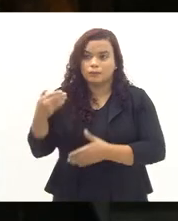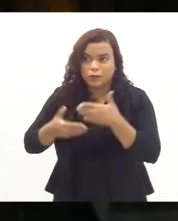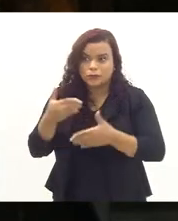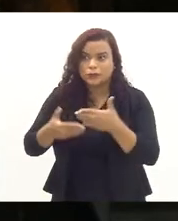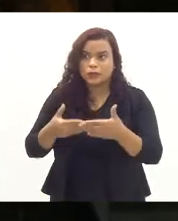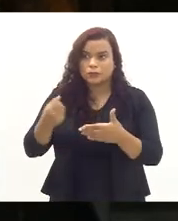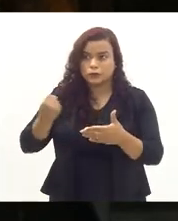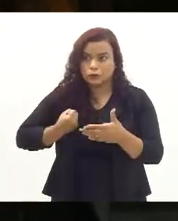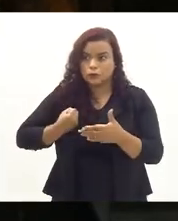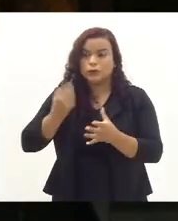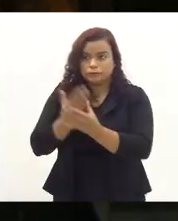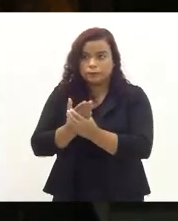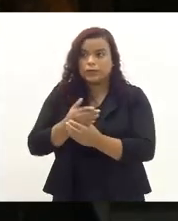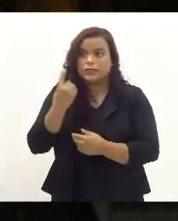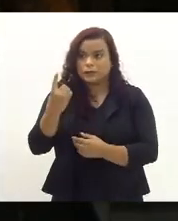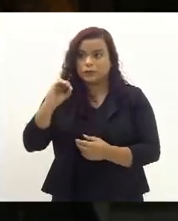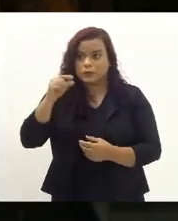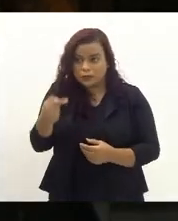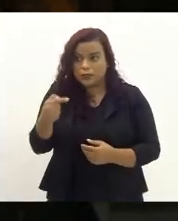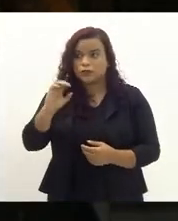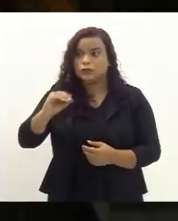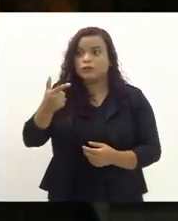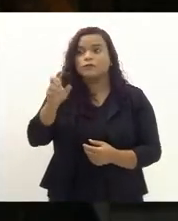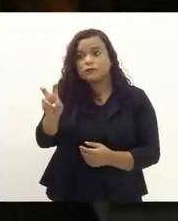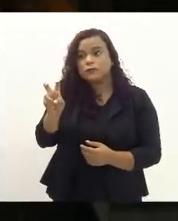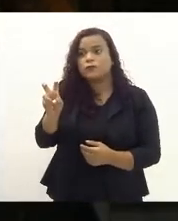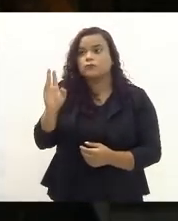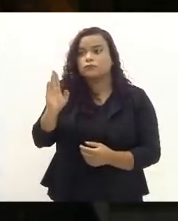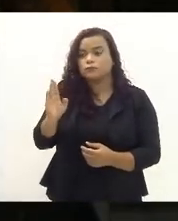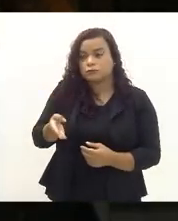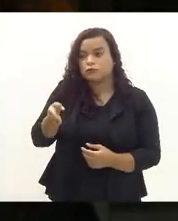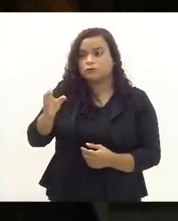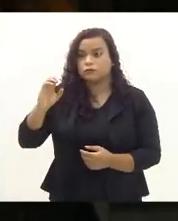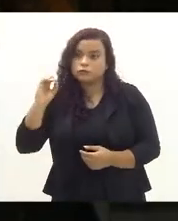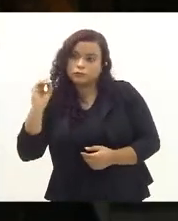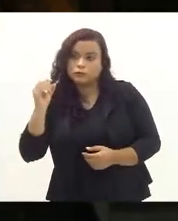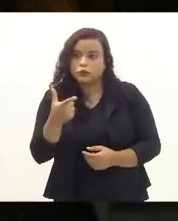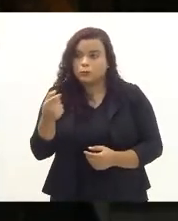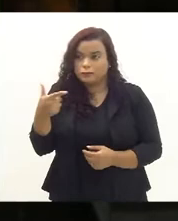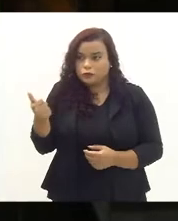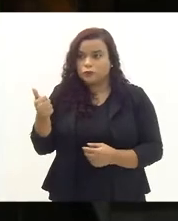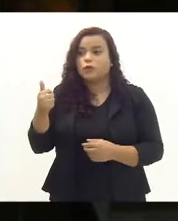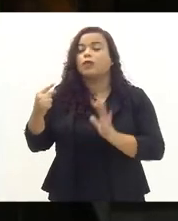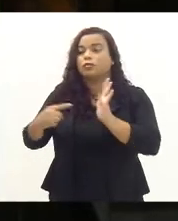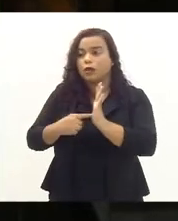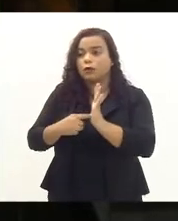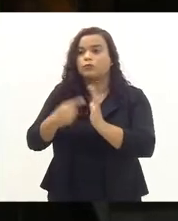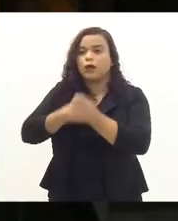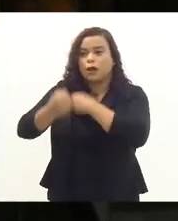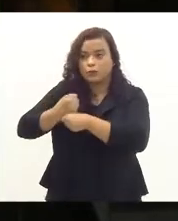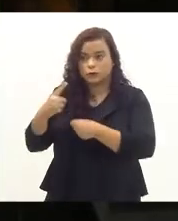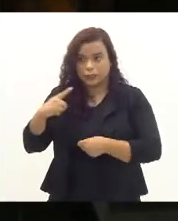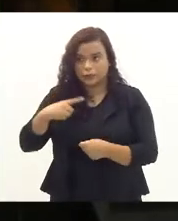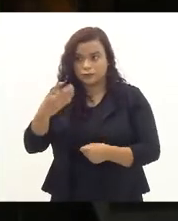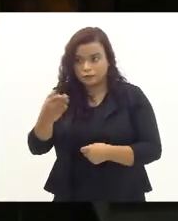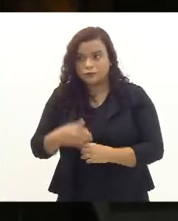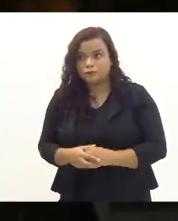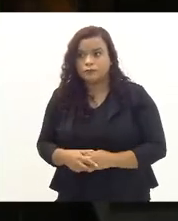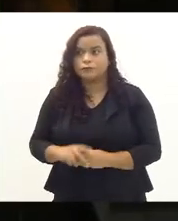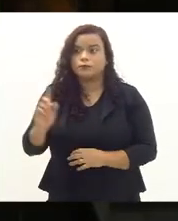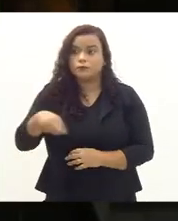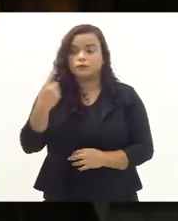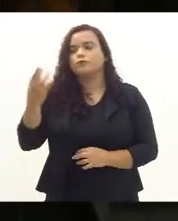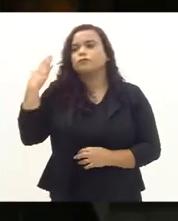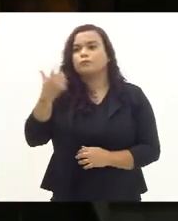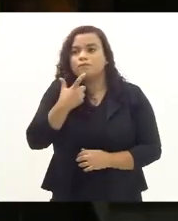processo número cento e 7025 digito 0 2021 nessa denúncia foi feita ainda no ano passado e